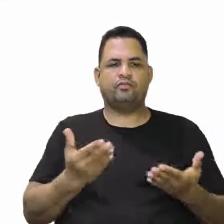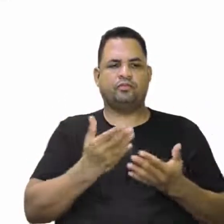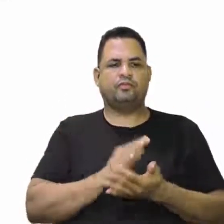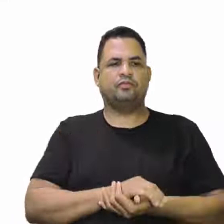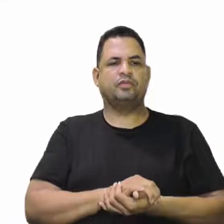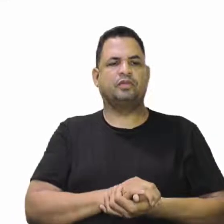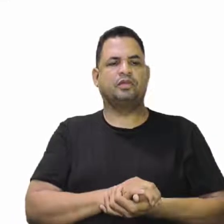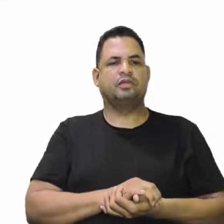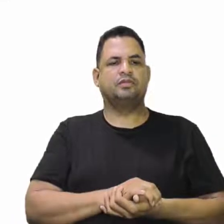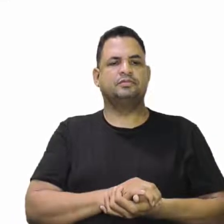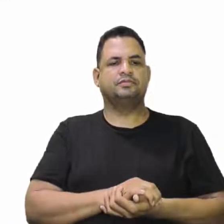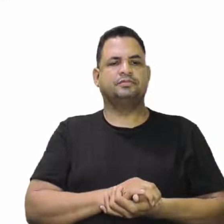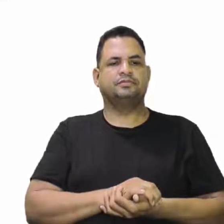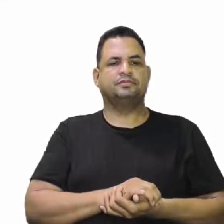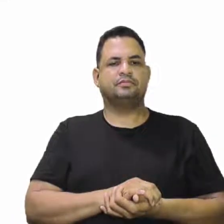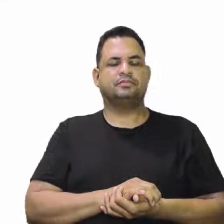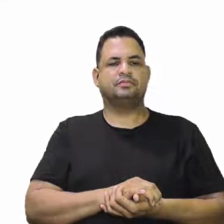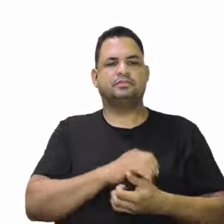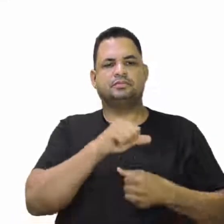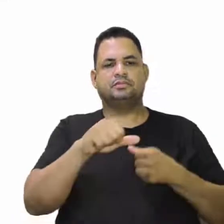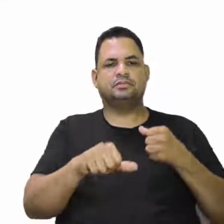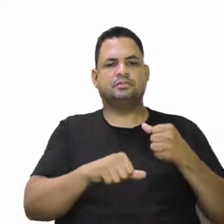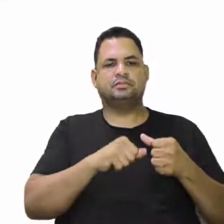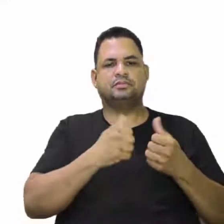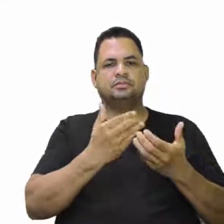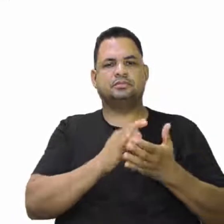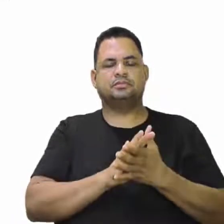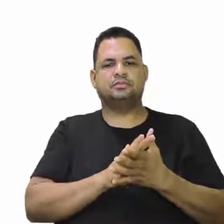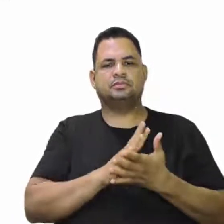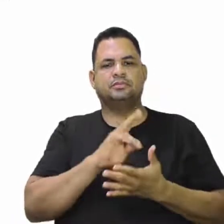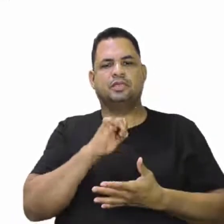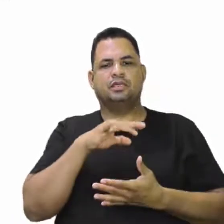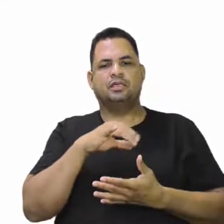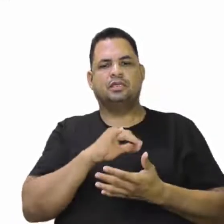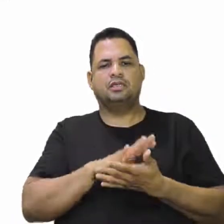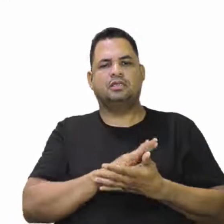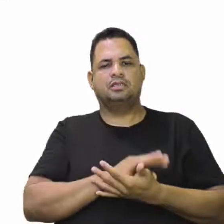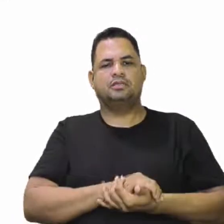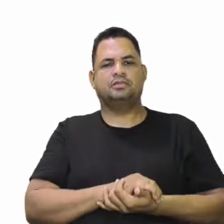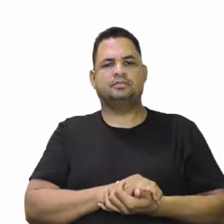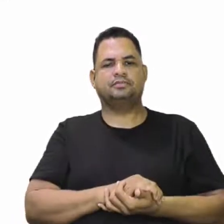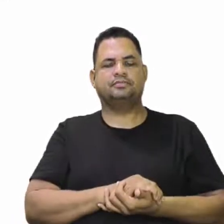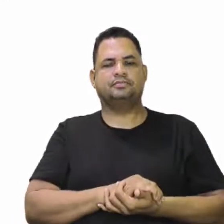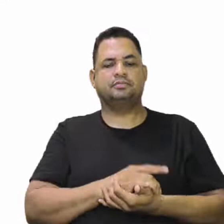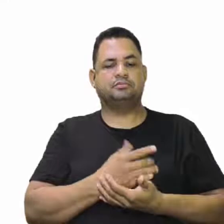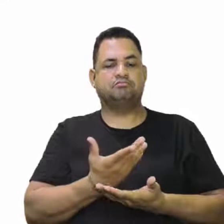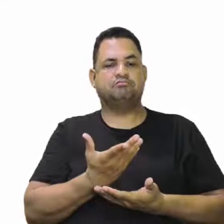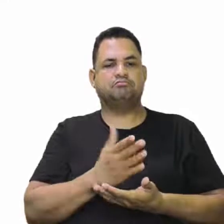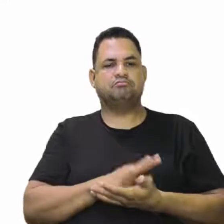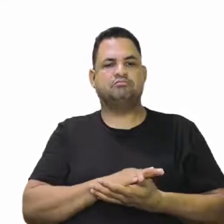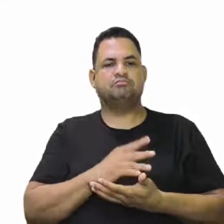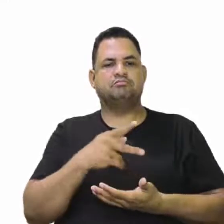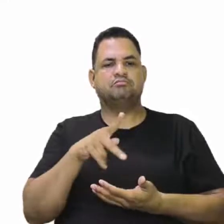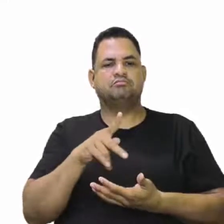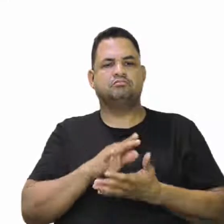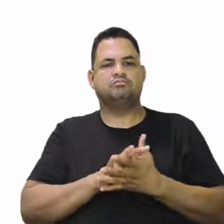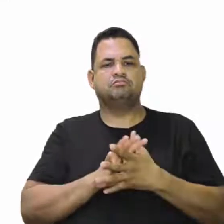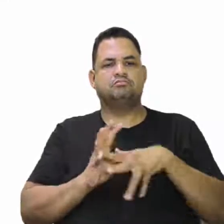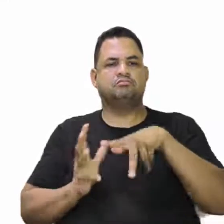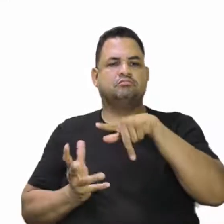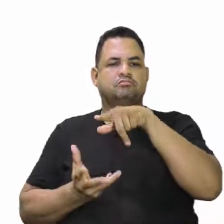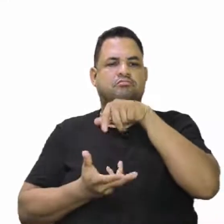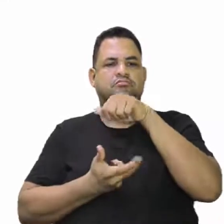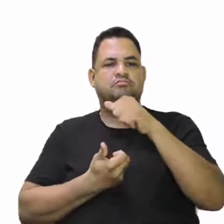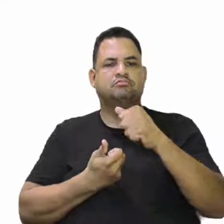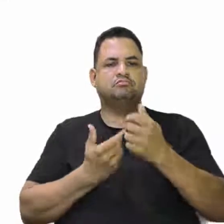é transformado em vinheta, haz el bien sin mirar a quien, para globaliza bien